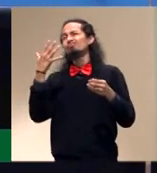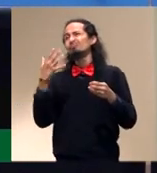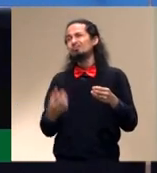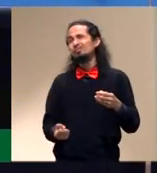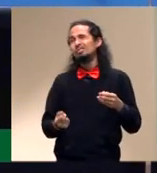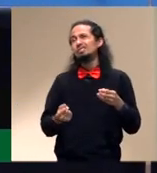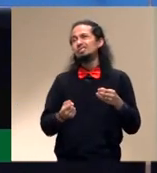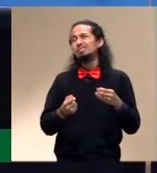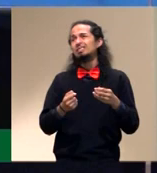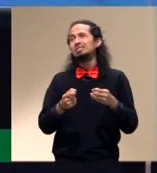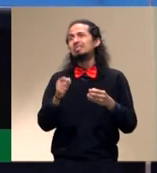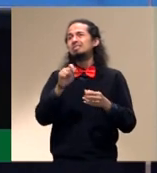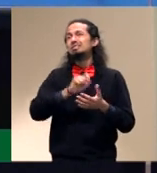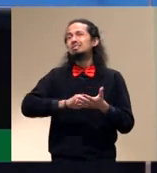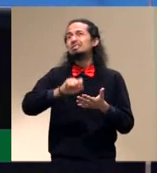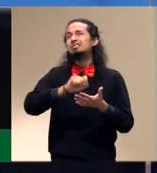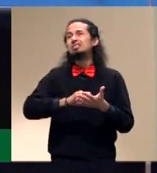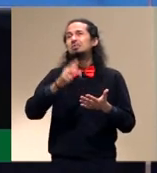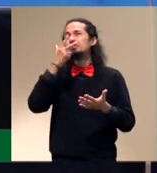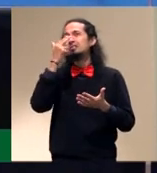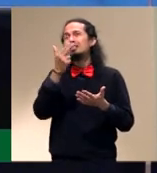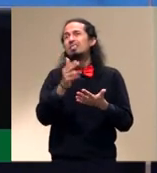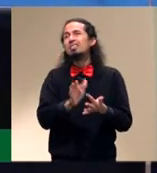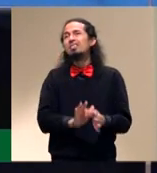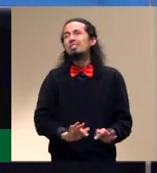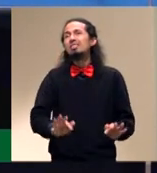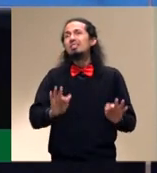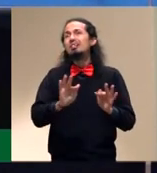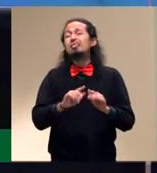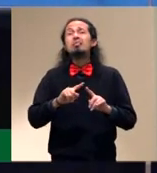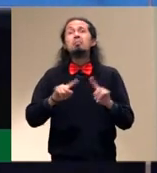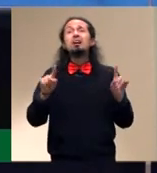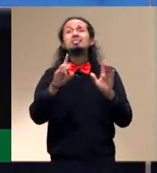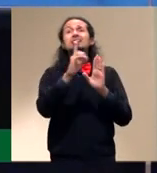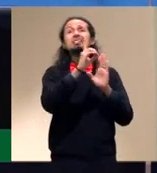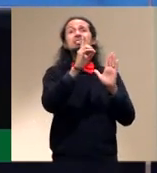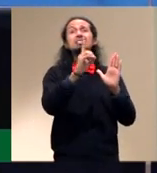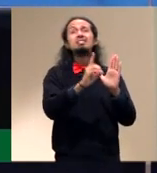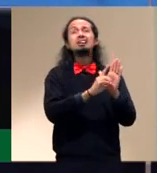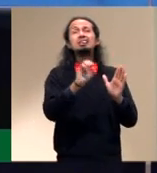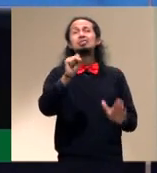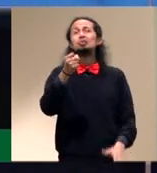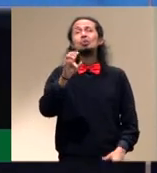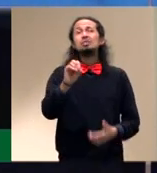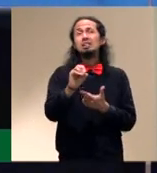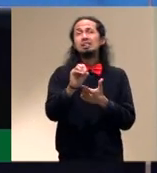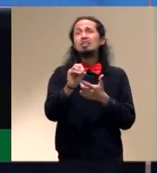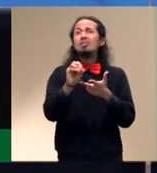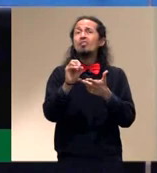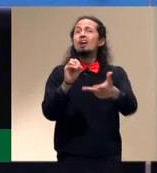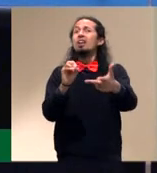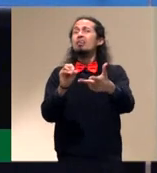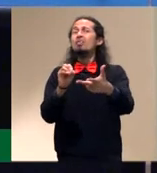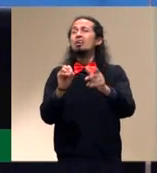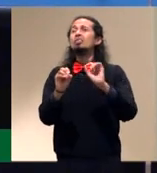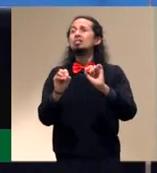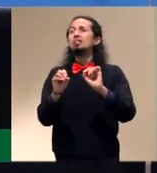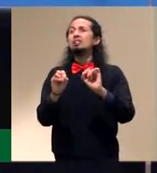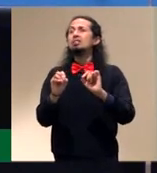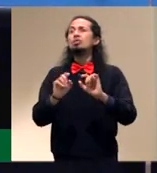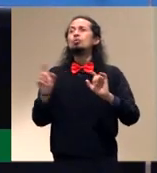para baixo, né? Gente, lá nos anos 80, a gente falava, gente, educação infantil não é estender para baixo,